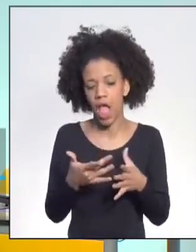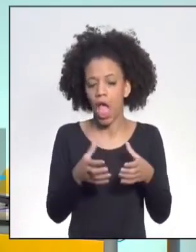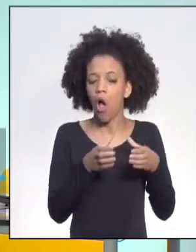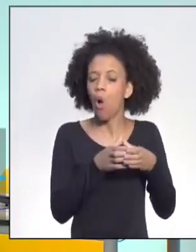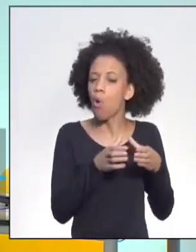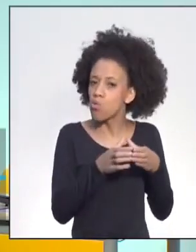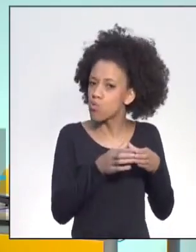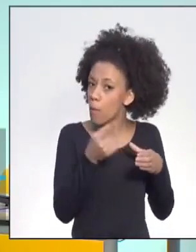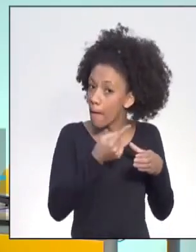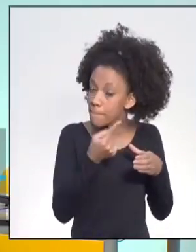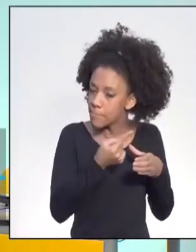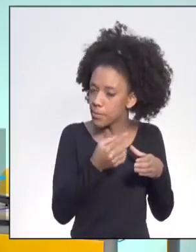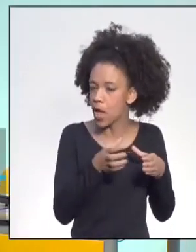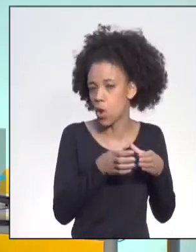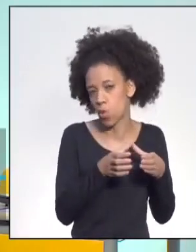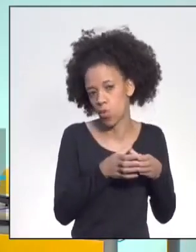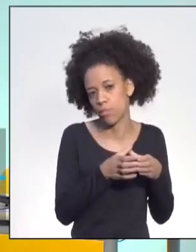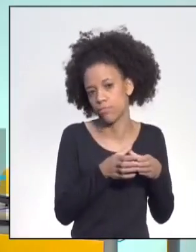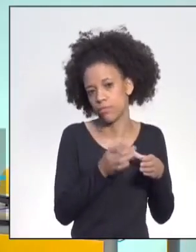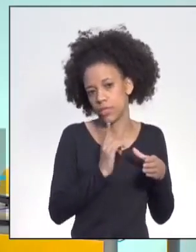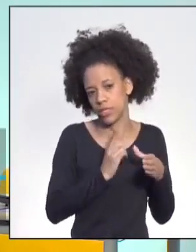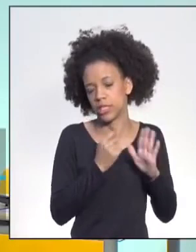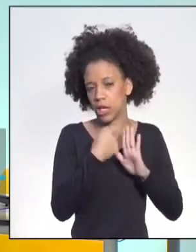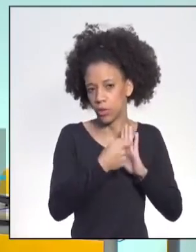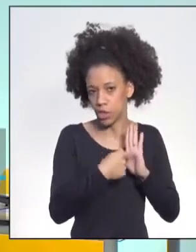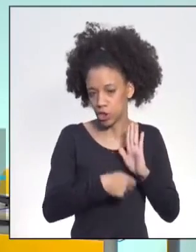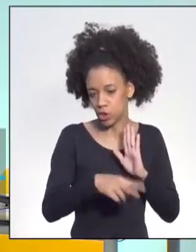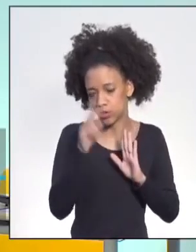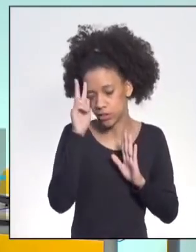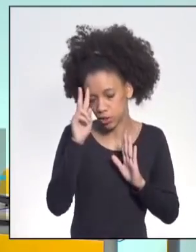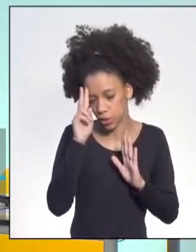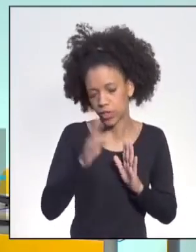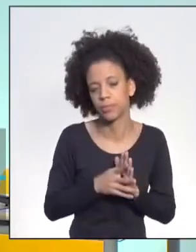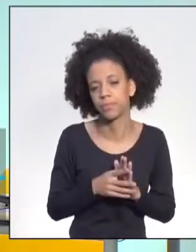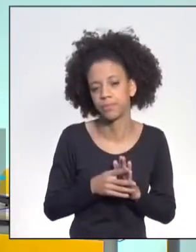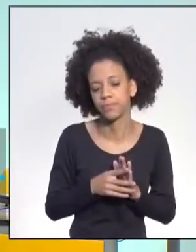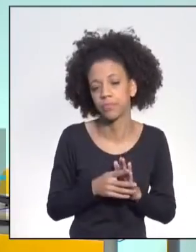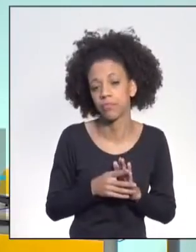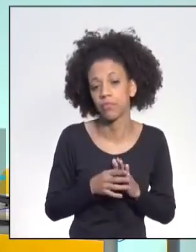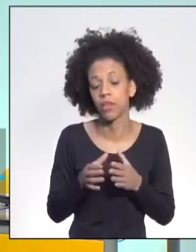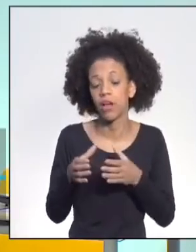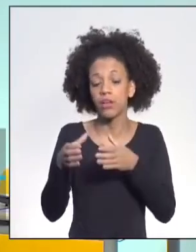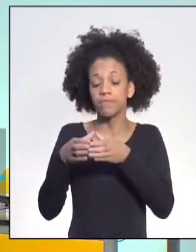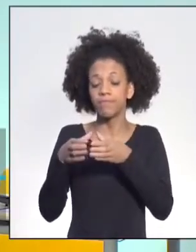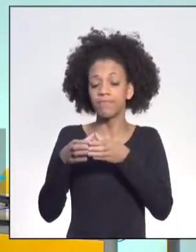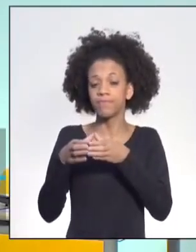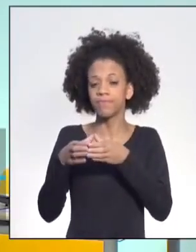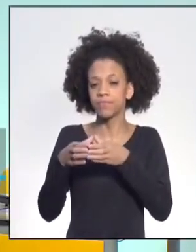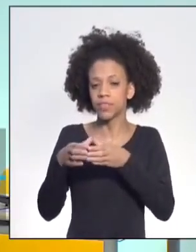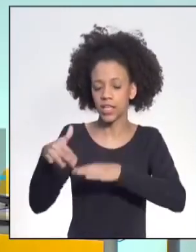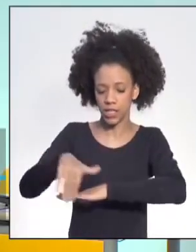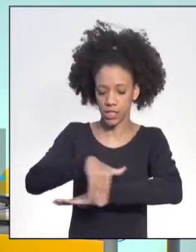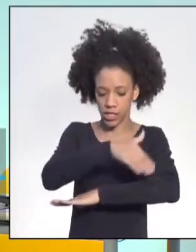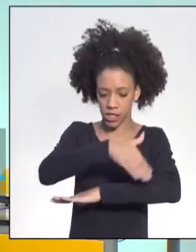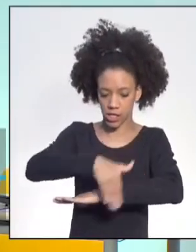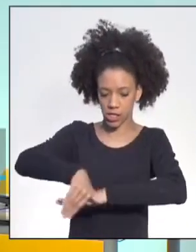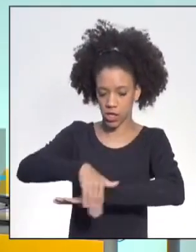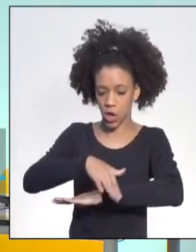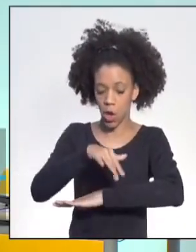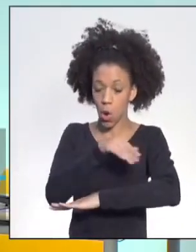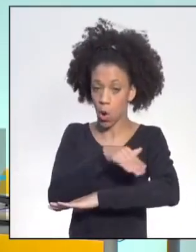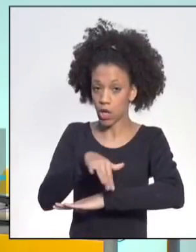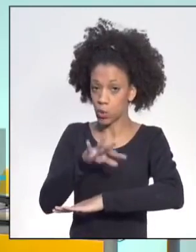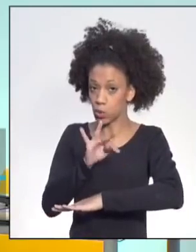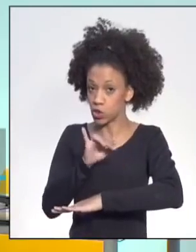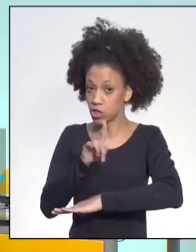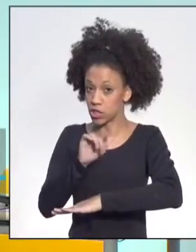primeira civilização que se tem origem e que se tem registro na história. A Mesopotâmia ela fica entre dois rios, que é o Tigre